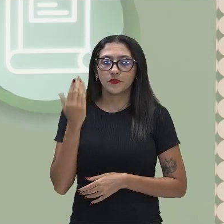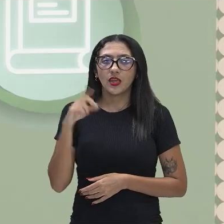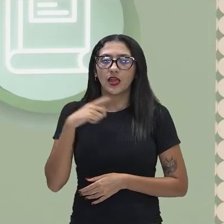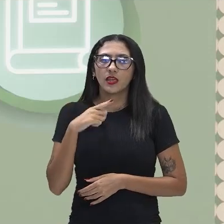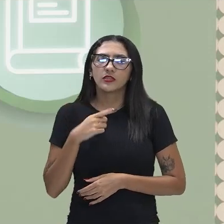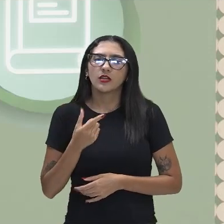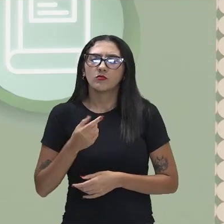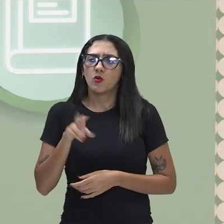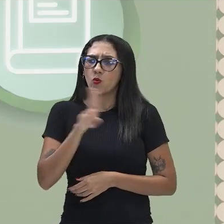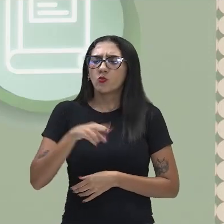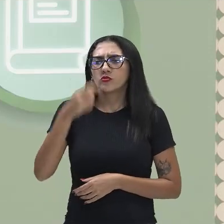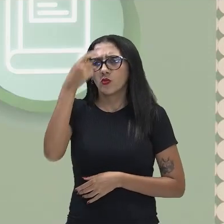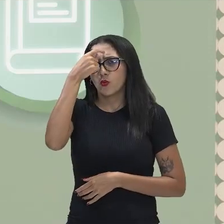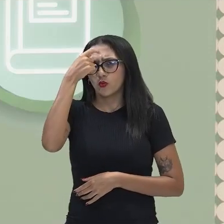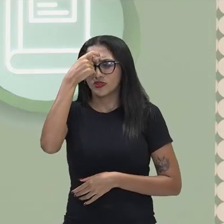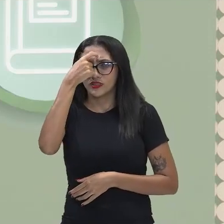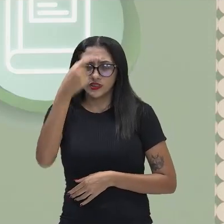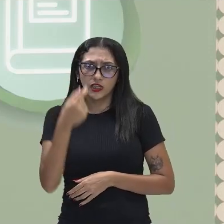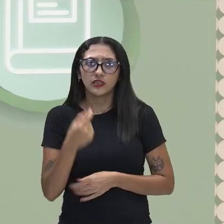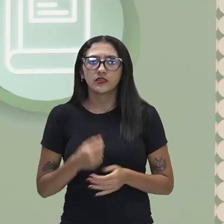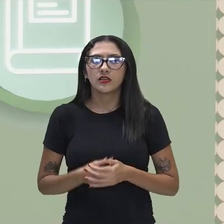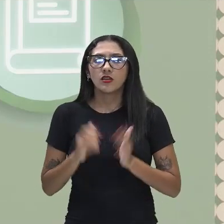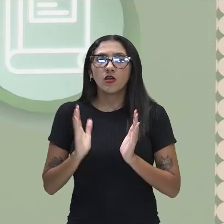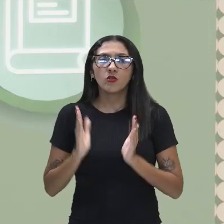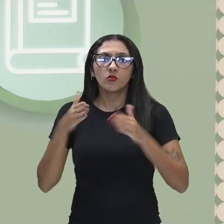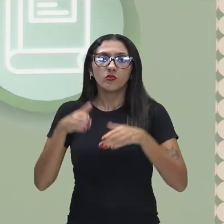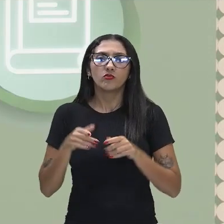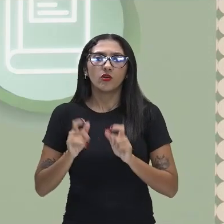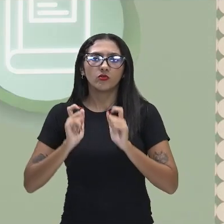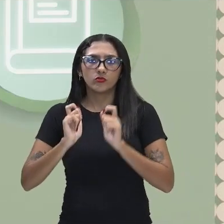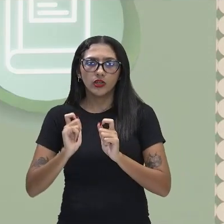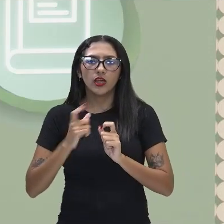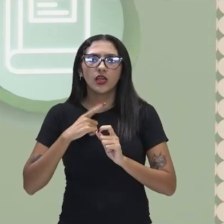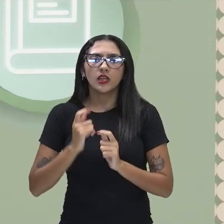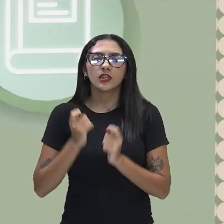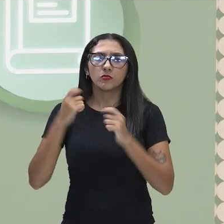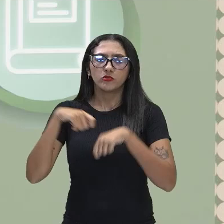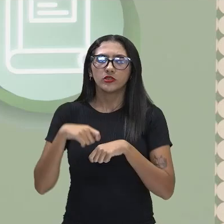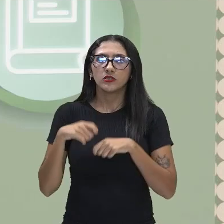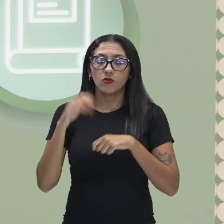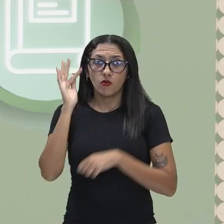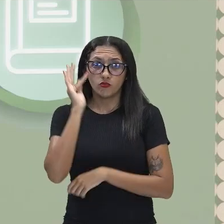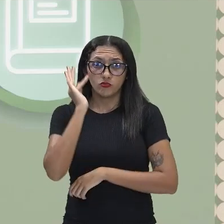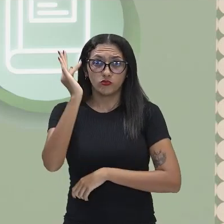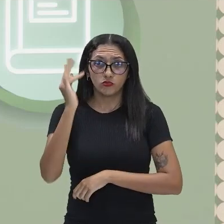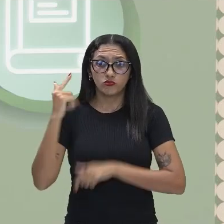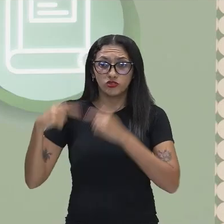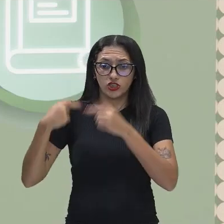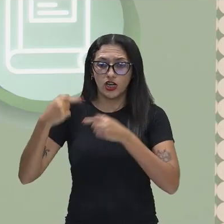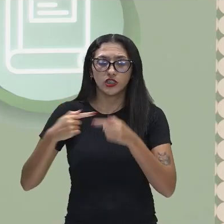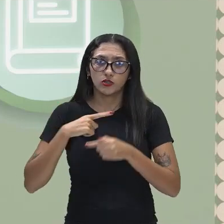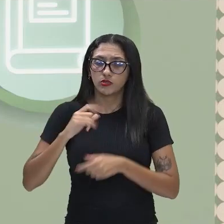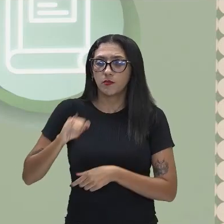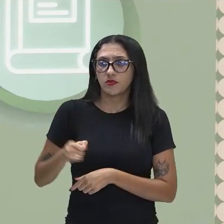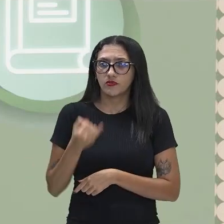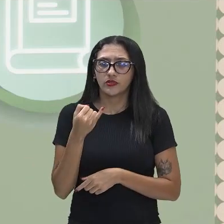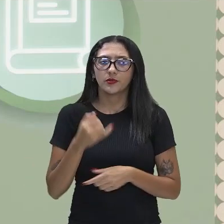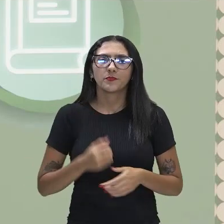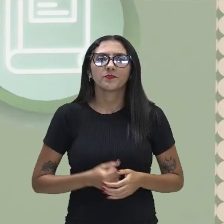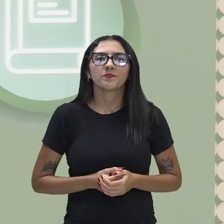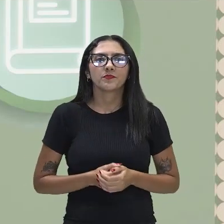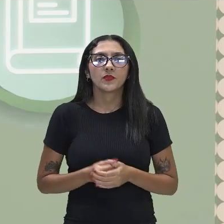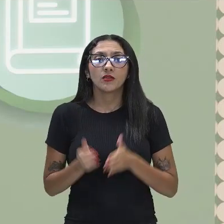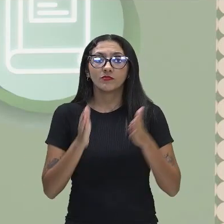naturais, visando garantir a disponibilidade para as futuras gerações. E também nós